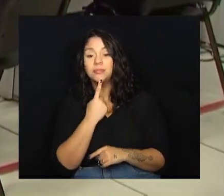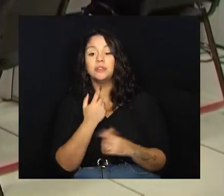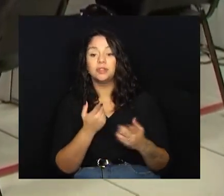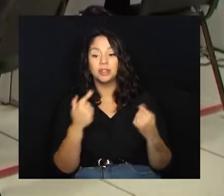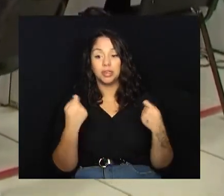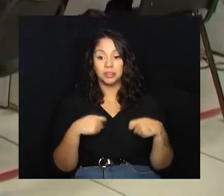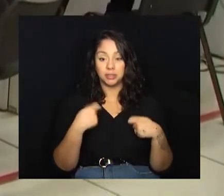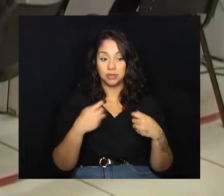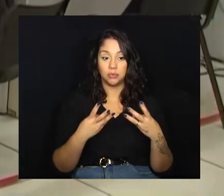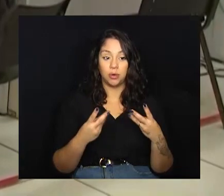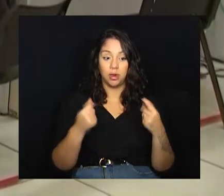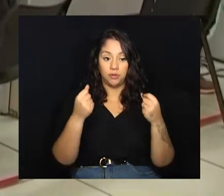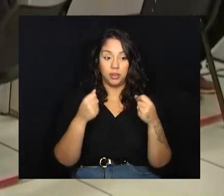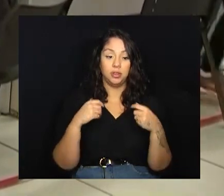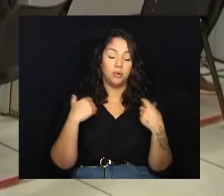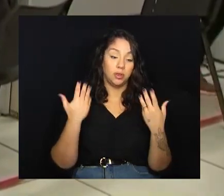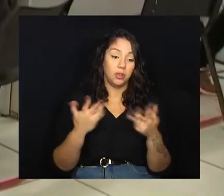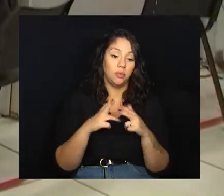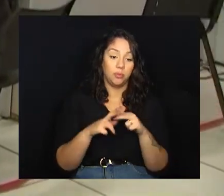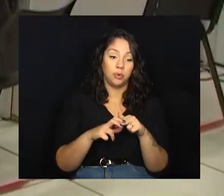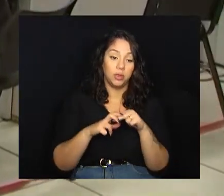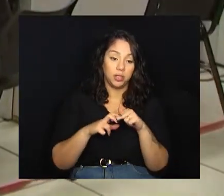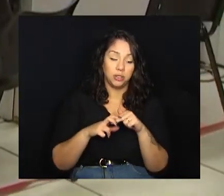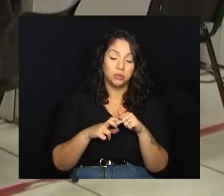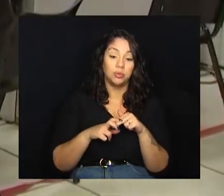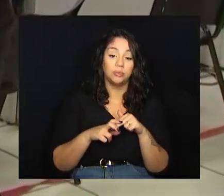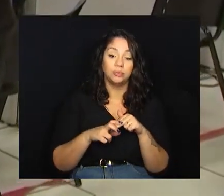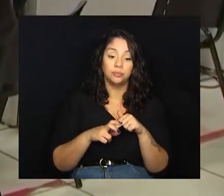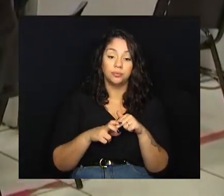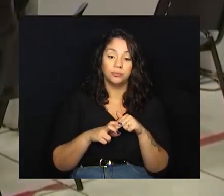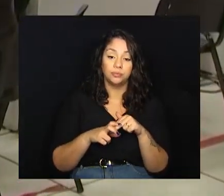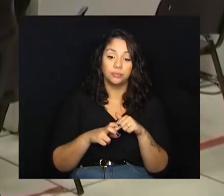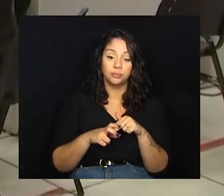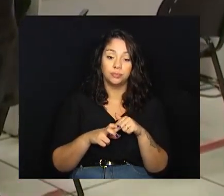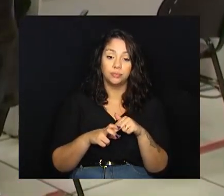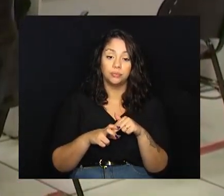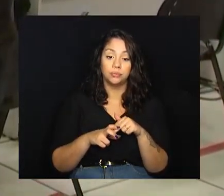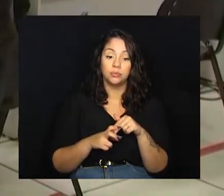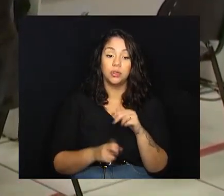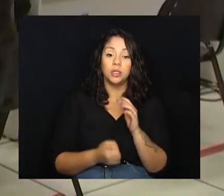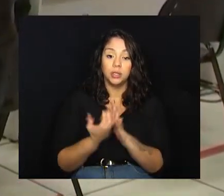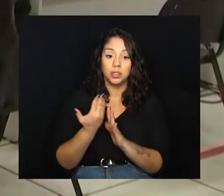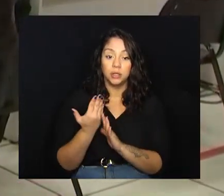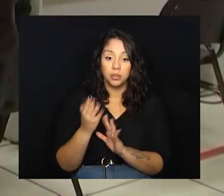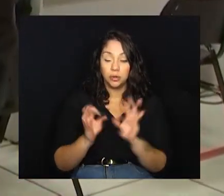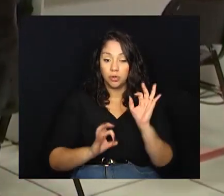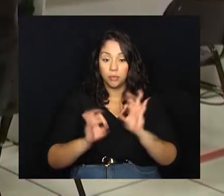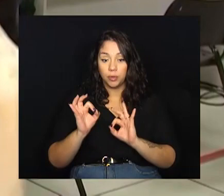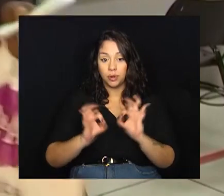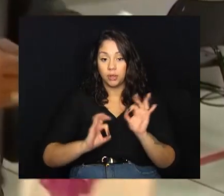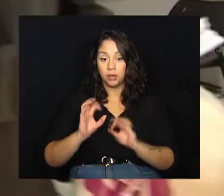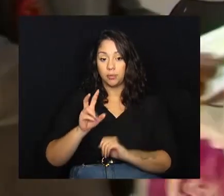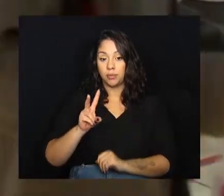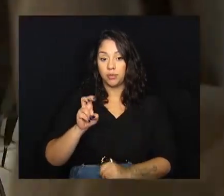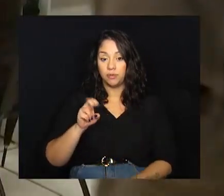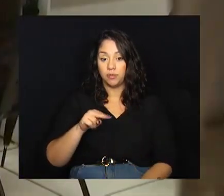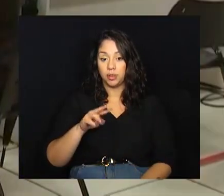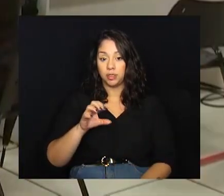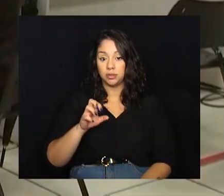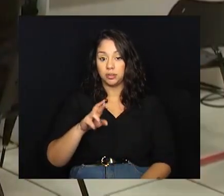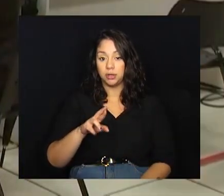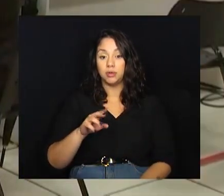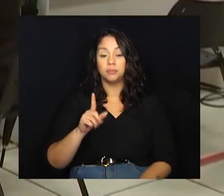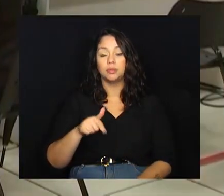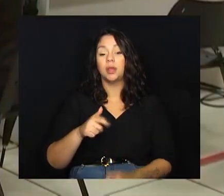da qualificação então por isso é que a gente então Eh criou né o programa vencer que é uma oportunidade também